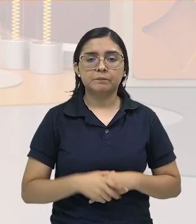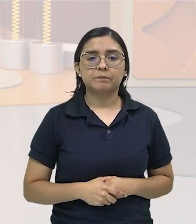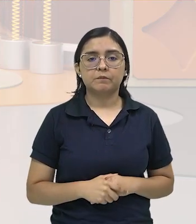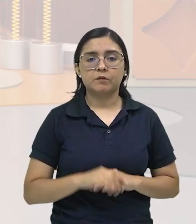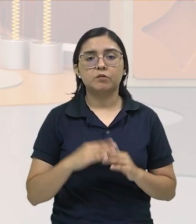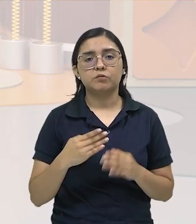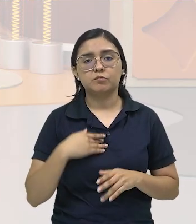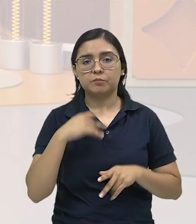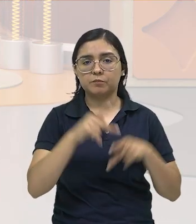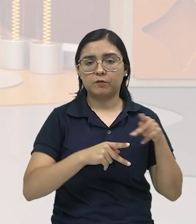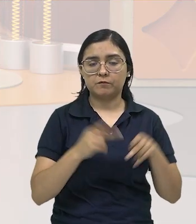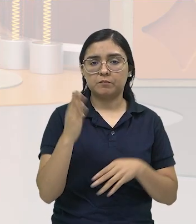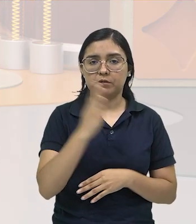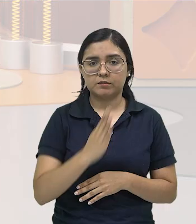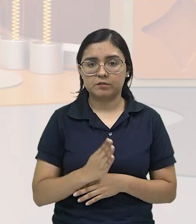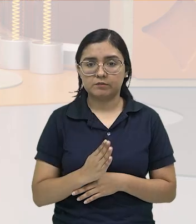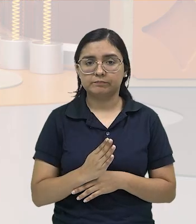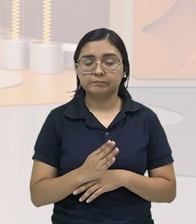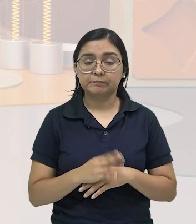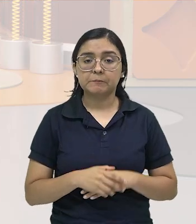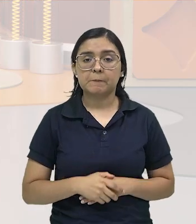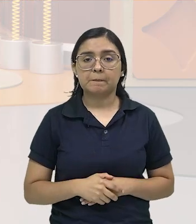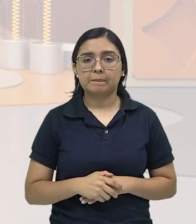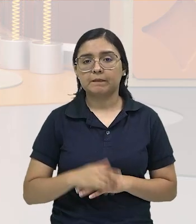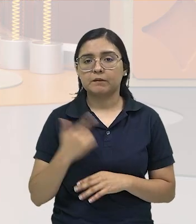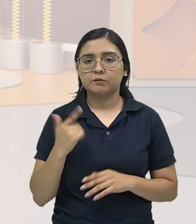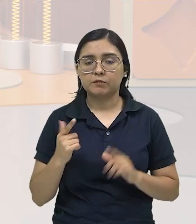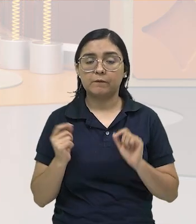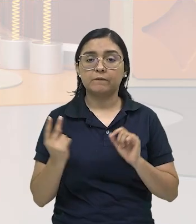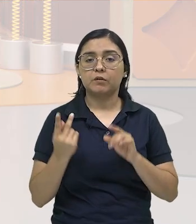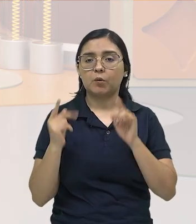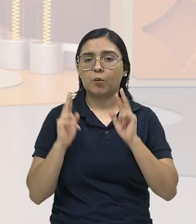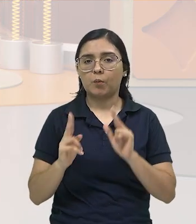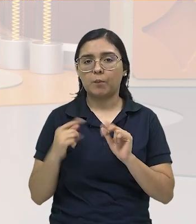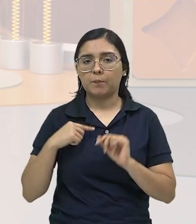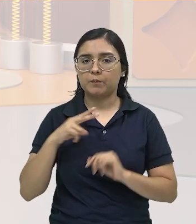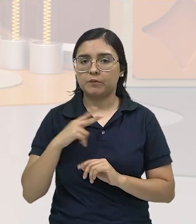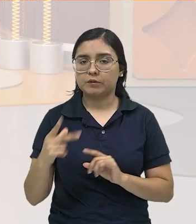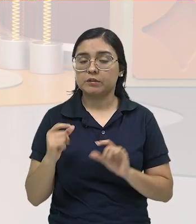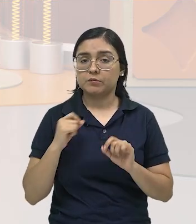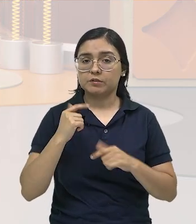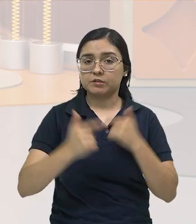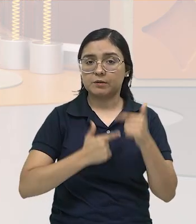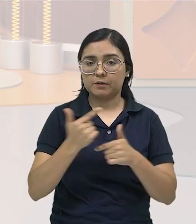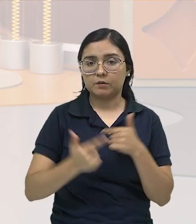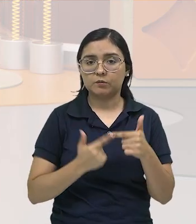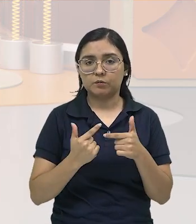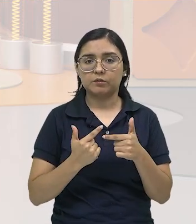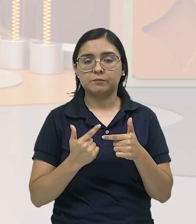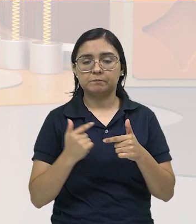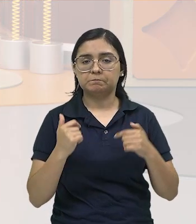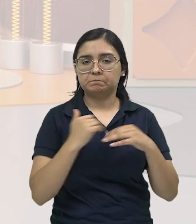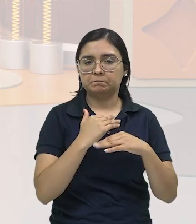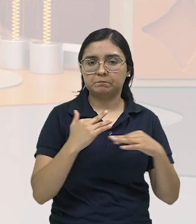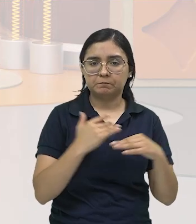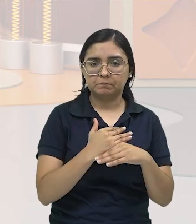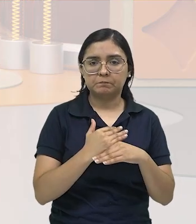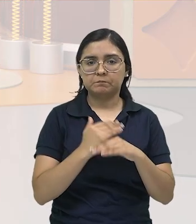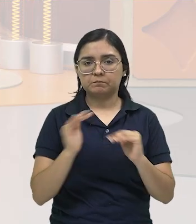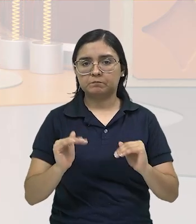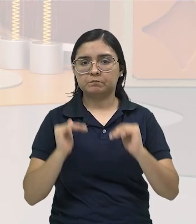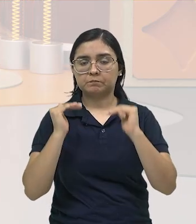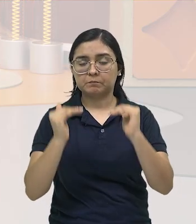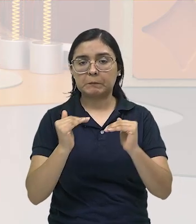tá? Ao contrário dos portugueses, vão fazer com que esses trabalhadores urbanos de classe média, de elite